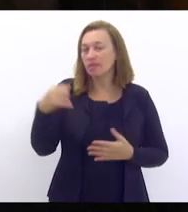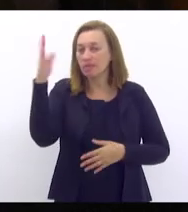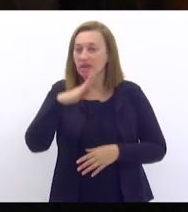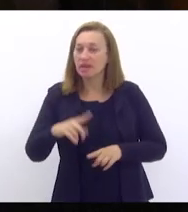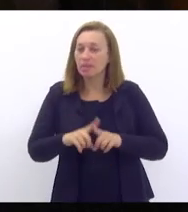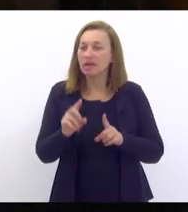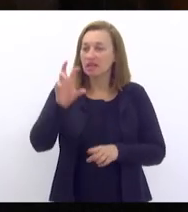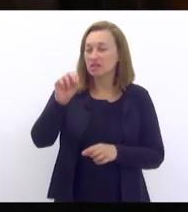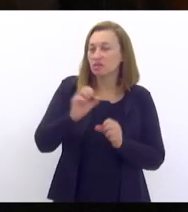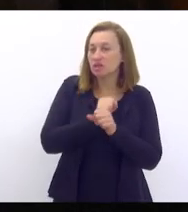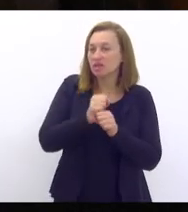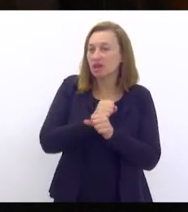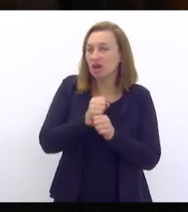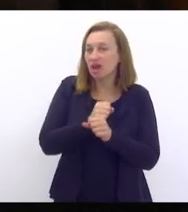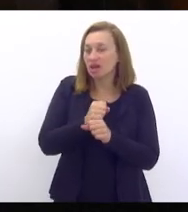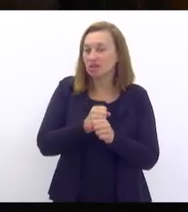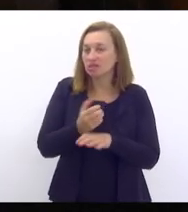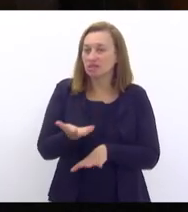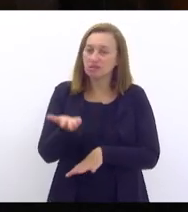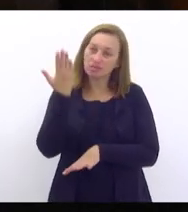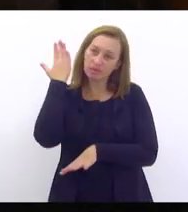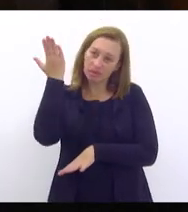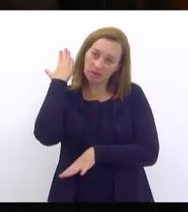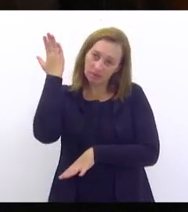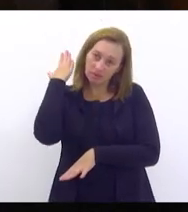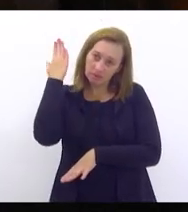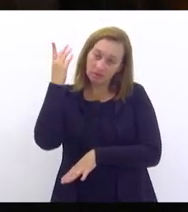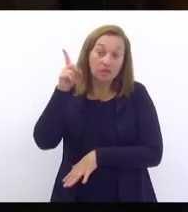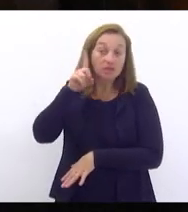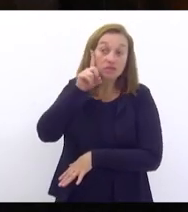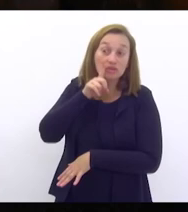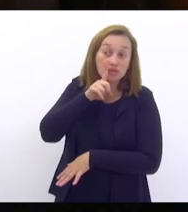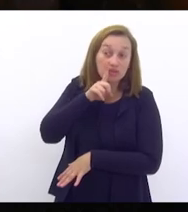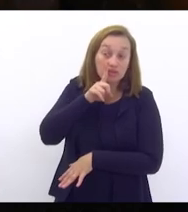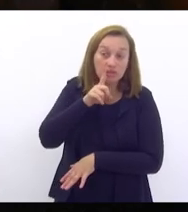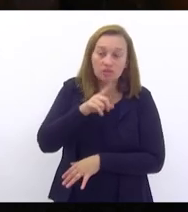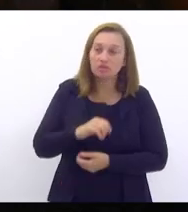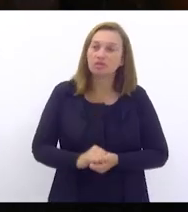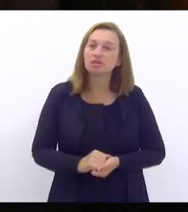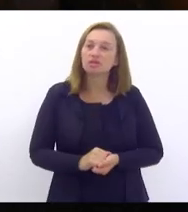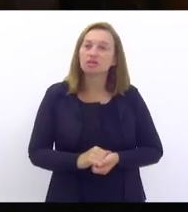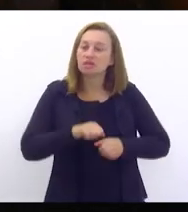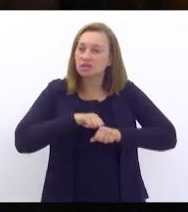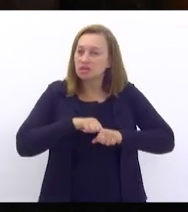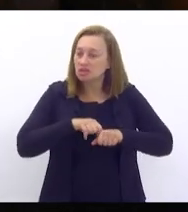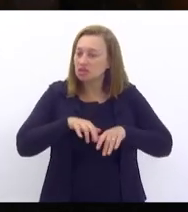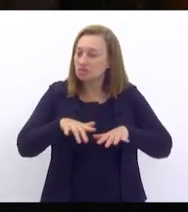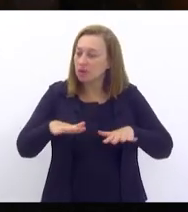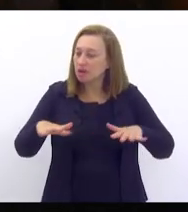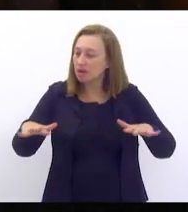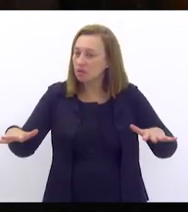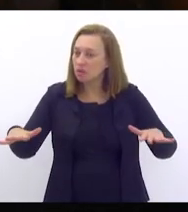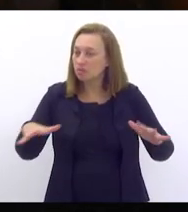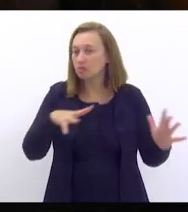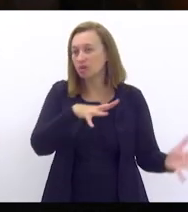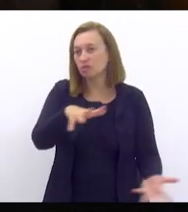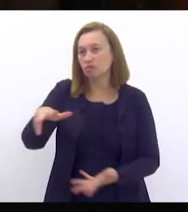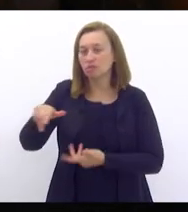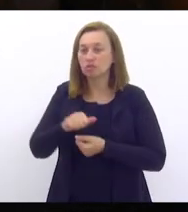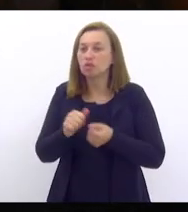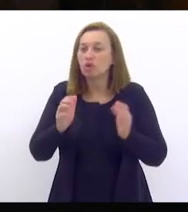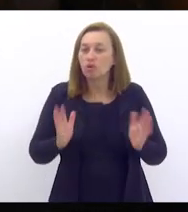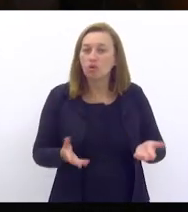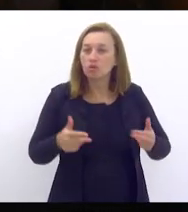anos atrás, no Bronx, num bairro de periferia americano, e se alastrou pelas comunidades diaspóricas do mundo.